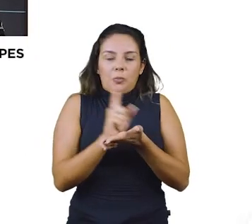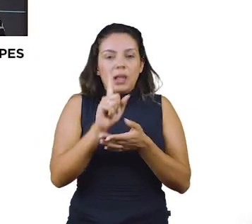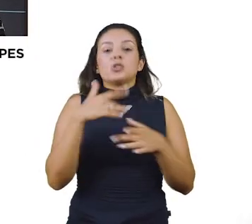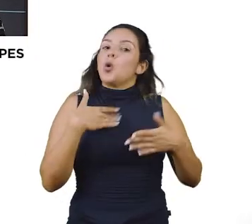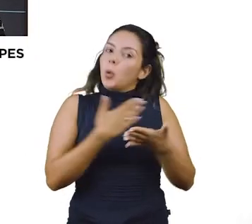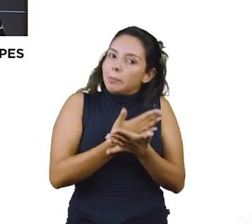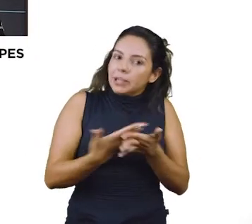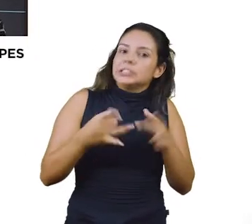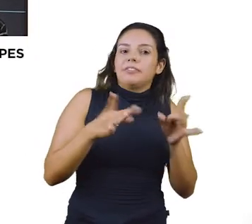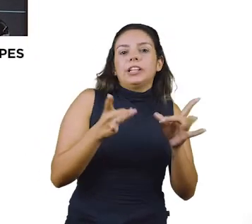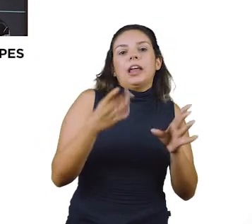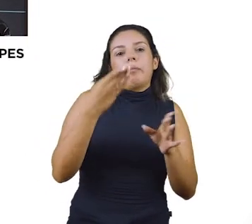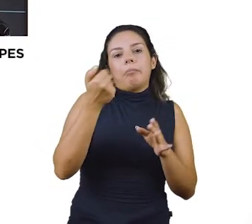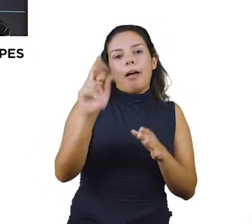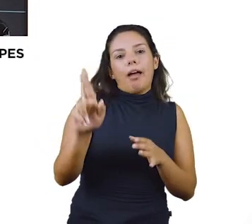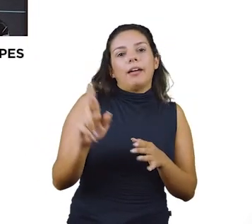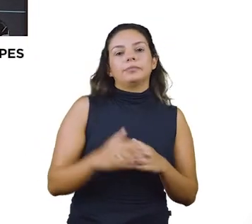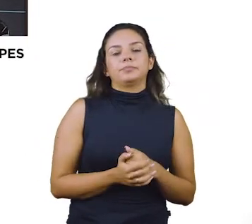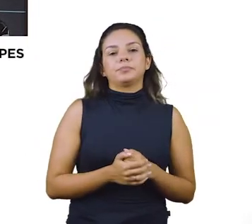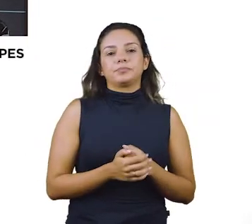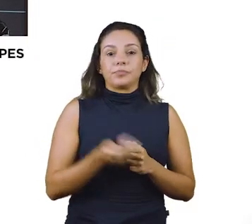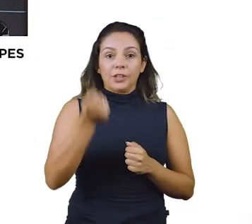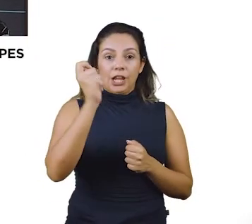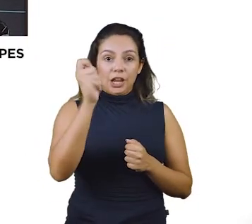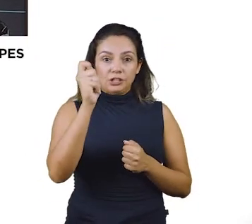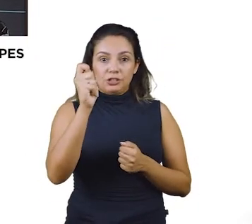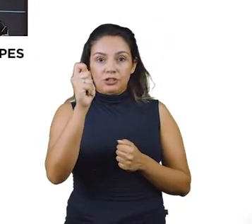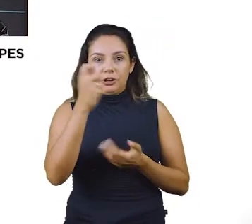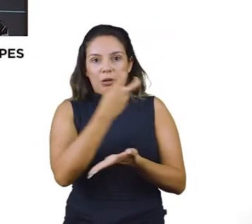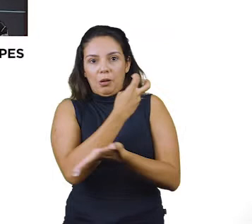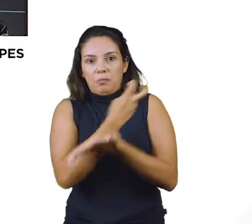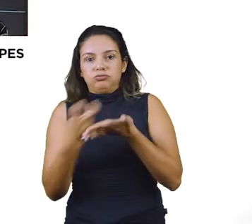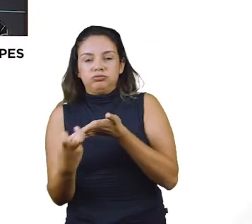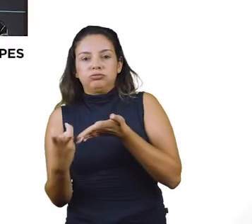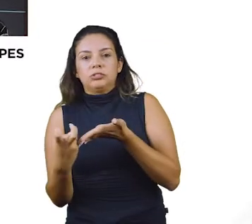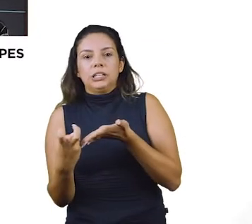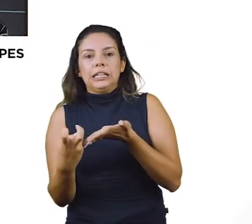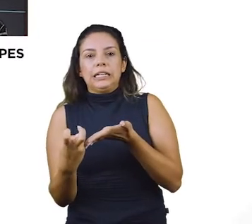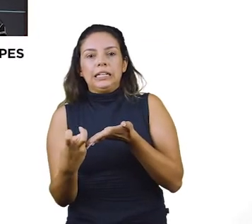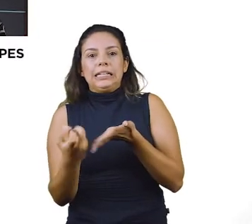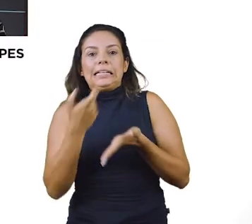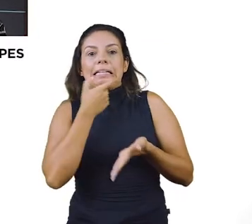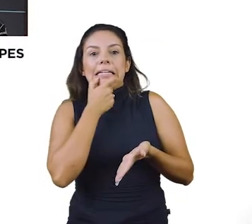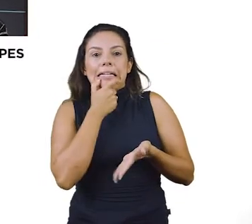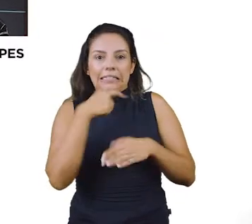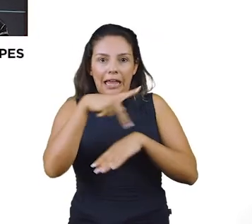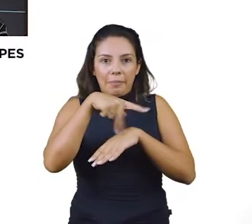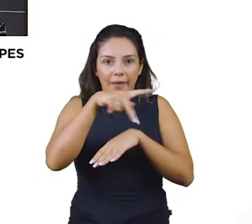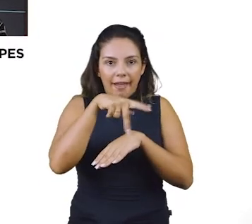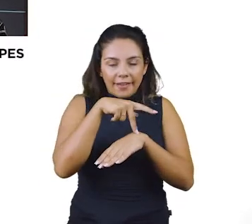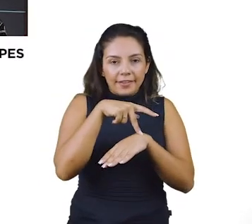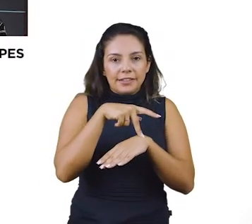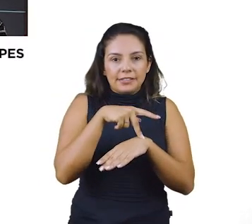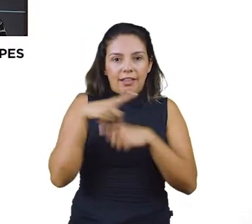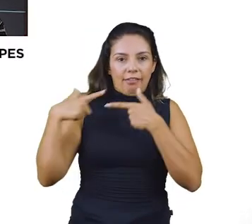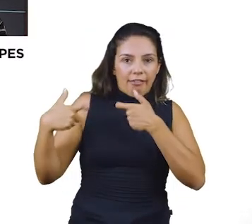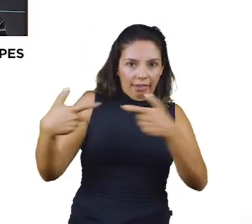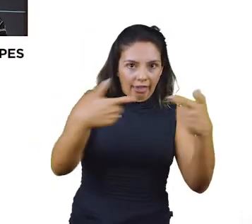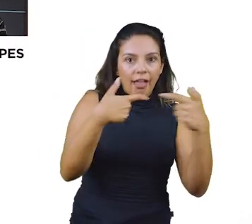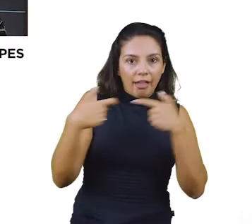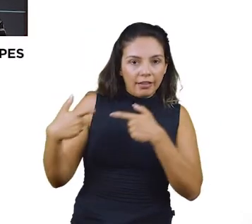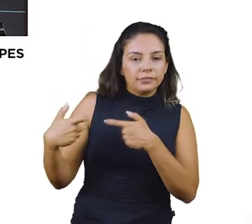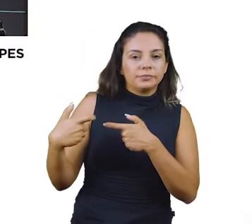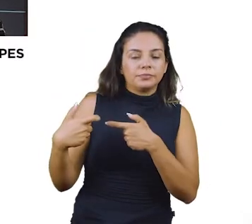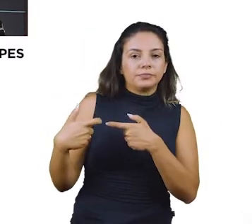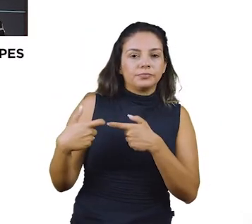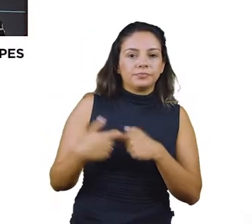bares. A Argentina estava sendo derrotada pela Inglaterra na Guerra das Malvinas, nós seguimos isso tudo aqui muito de perto também,